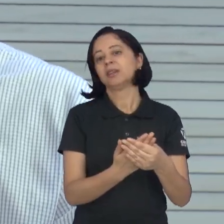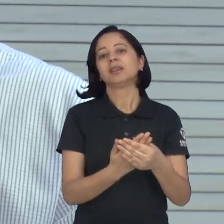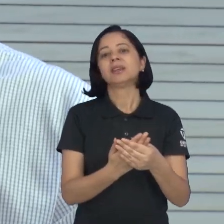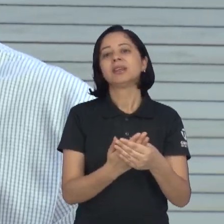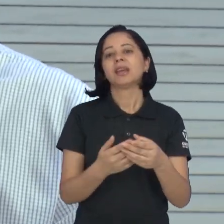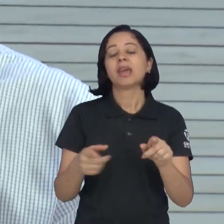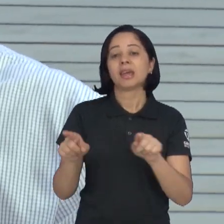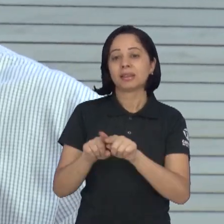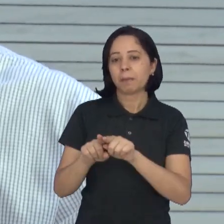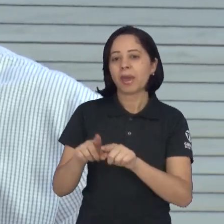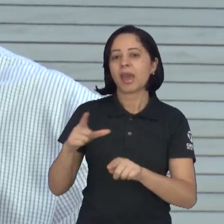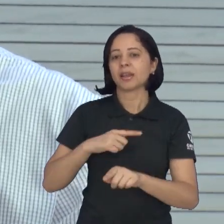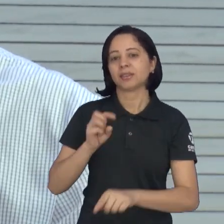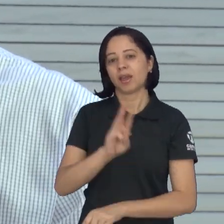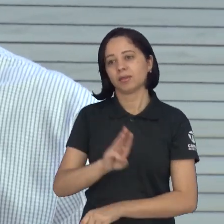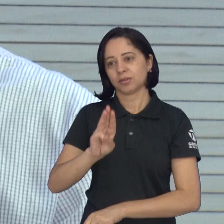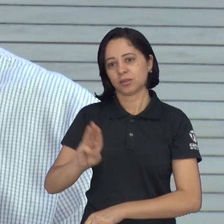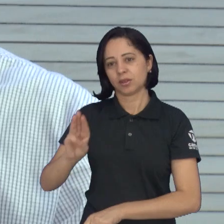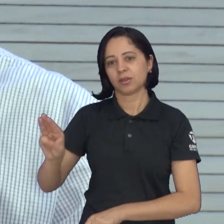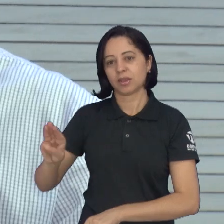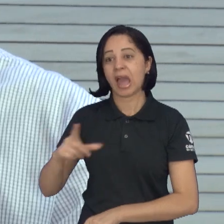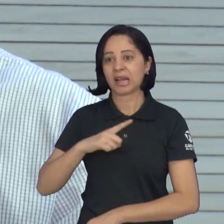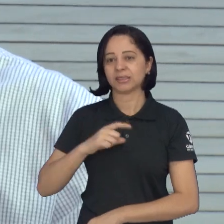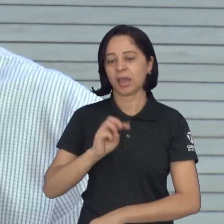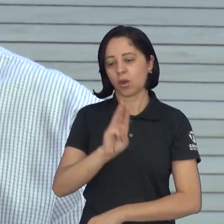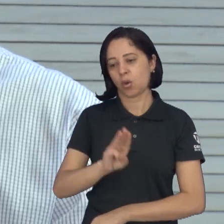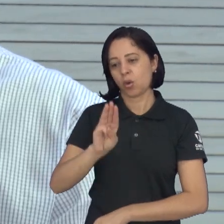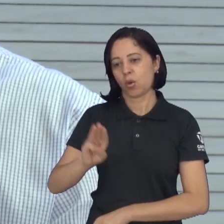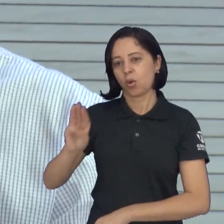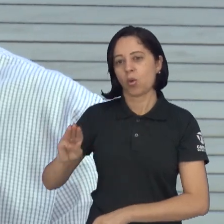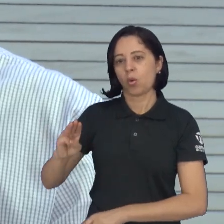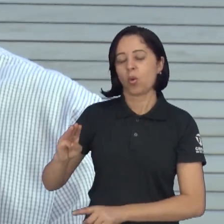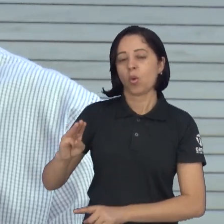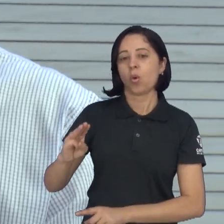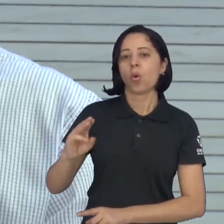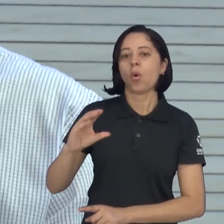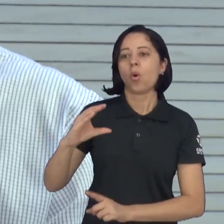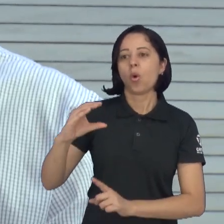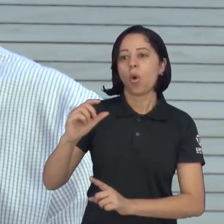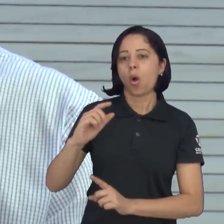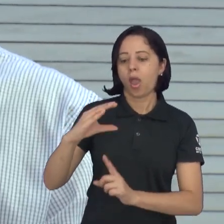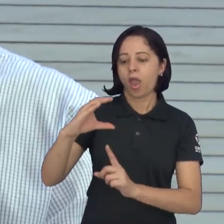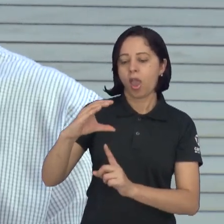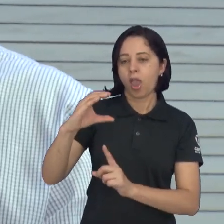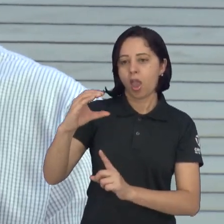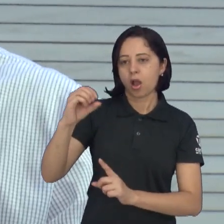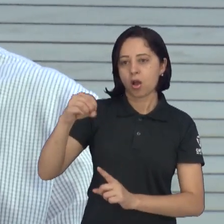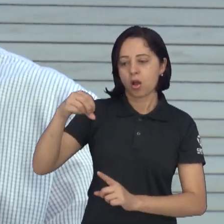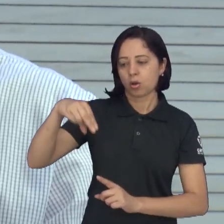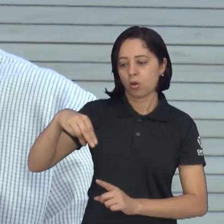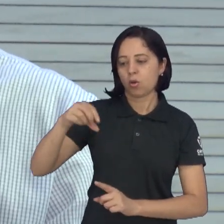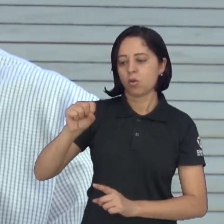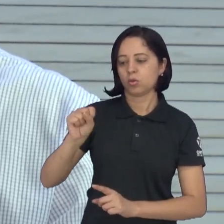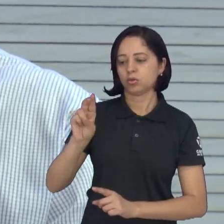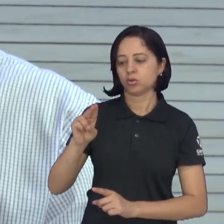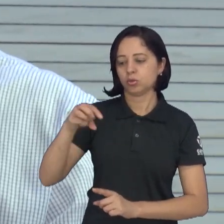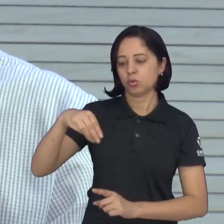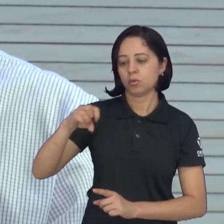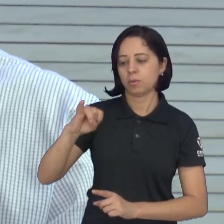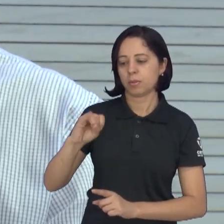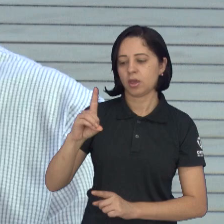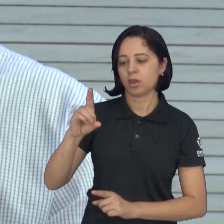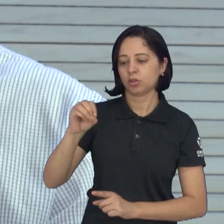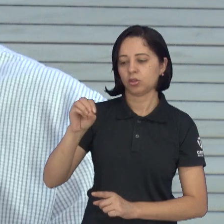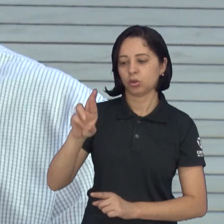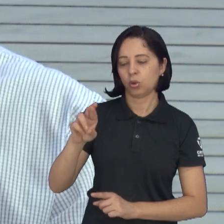à disposição, né? Consumidor.gov ajuda muito, que é do governo federal, fácil acesso, é